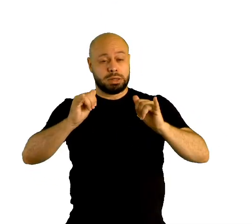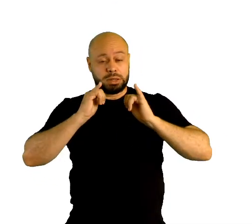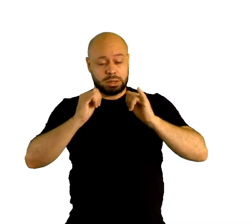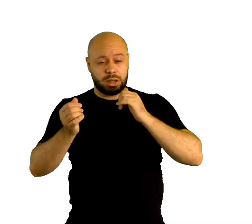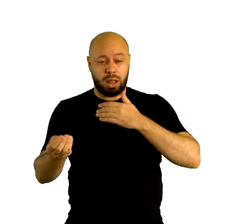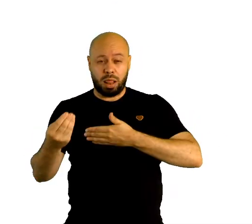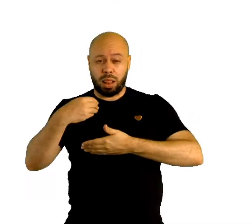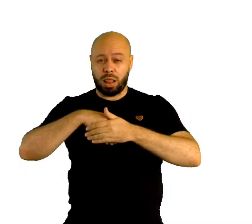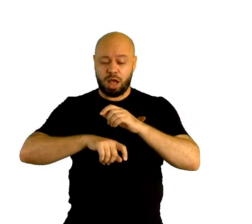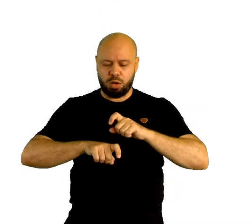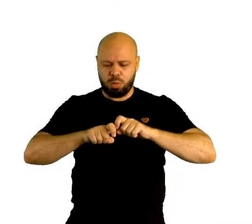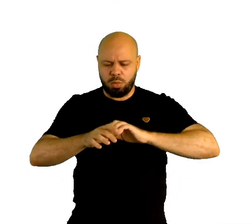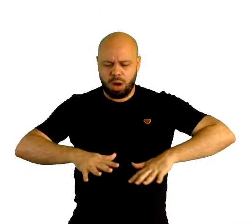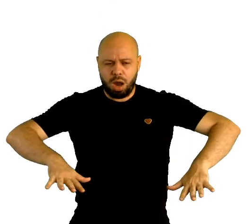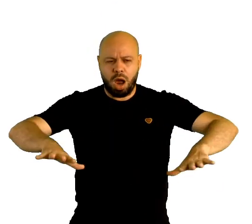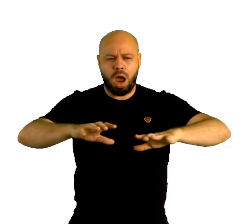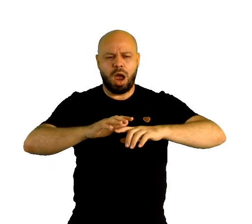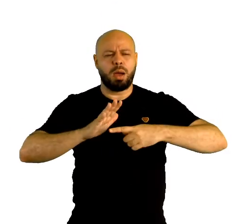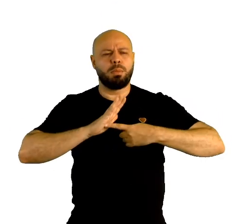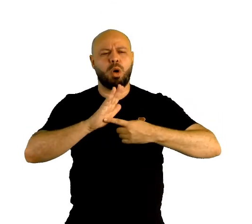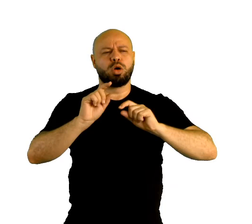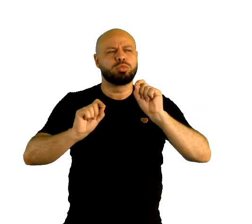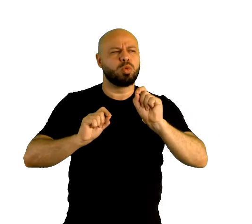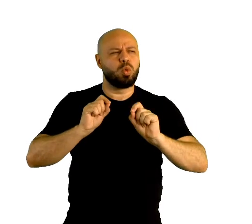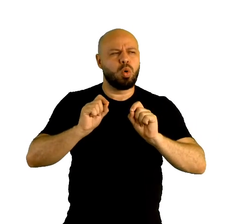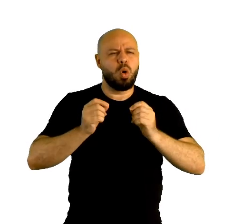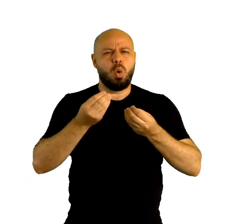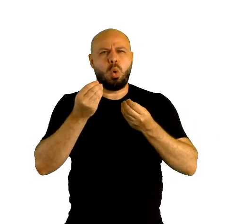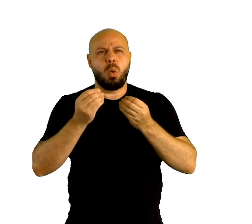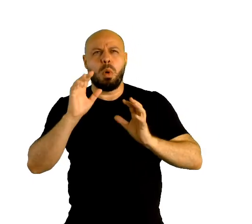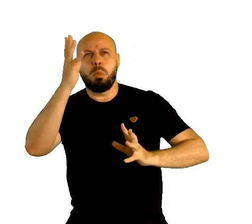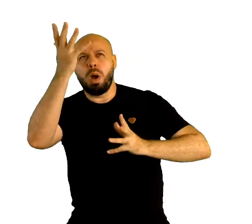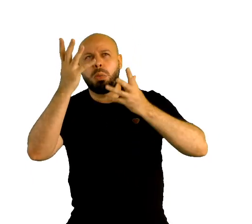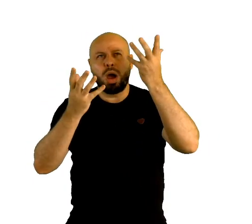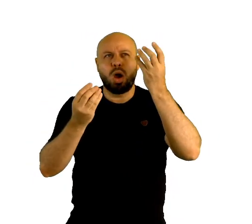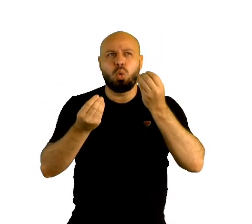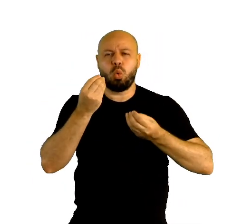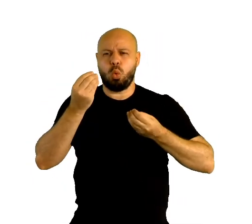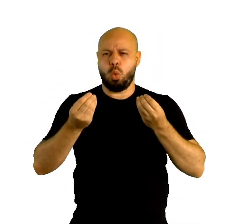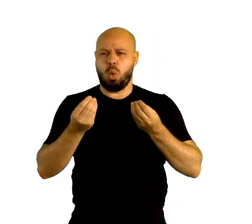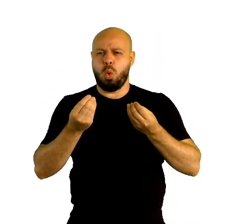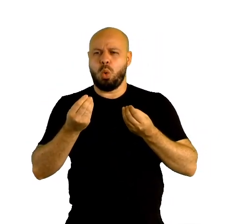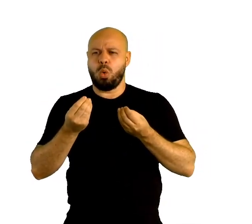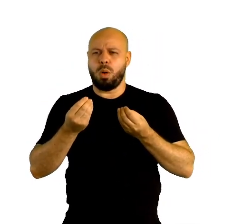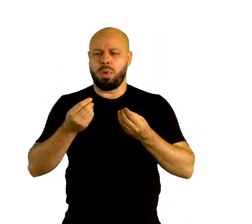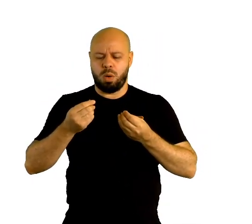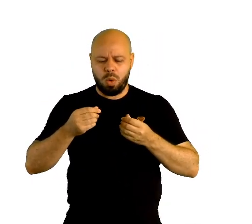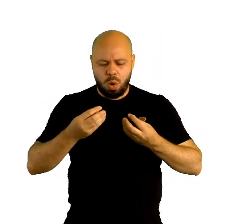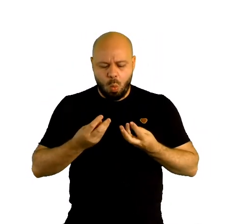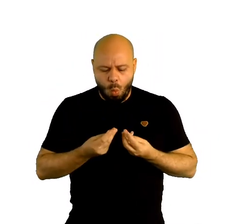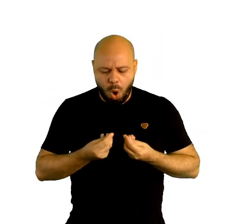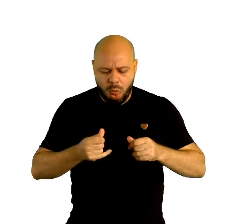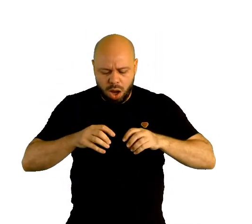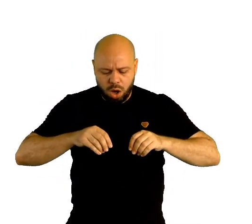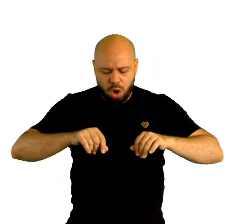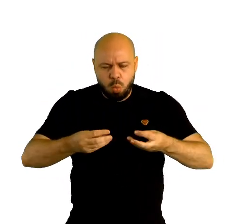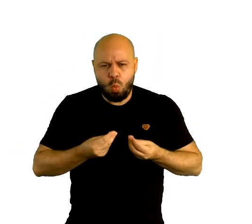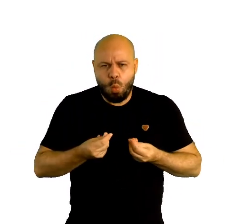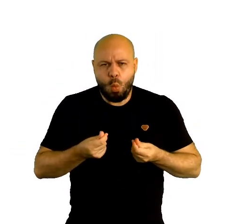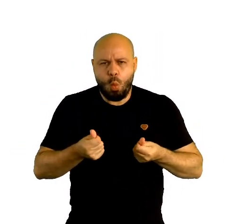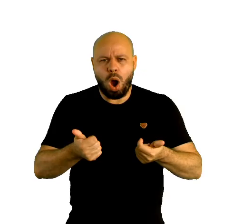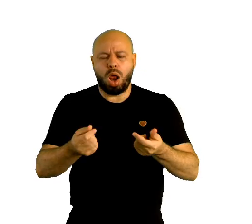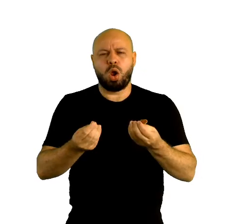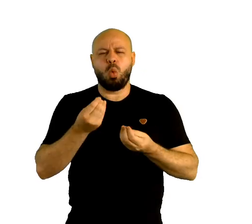a localização geográfica, previsões meteorológicas, dados do solo, dados das máquinas que estão